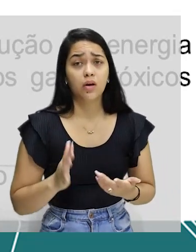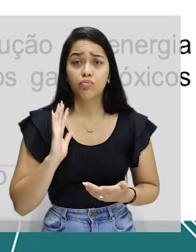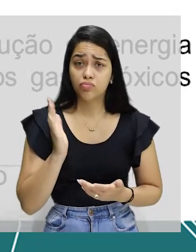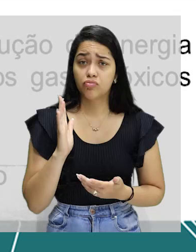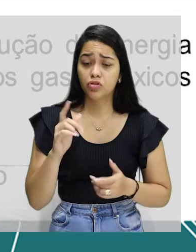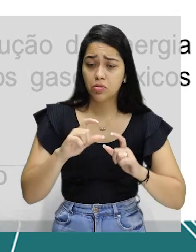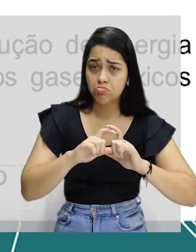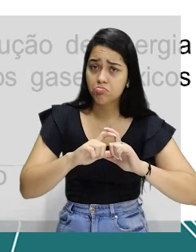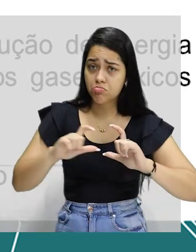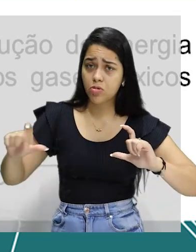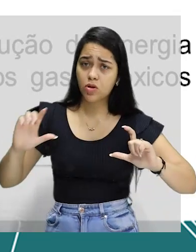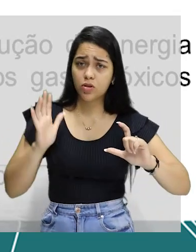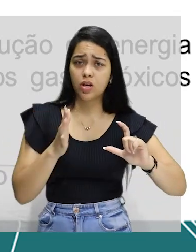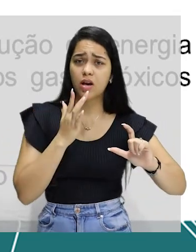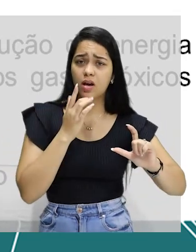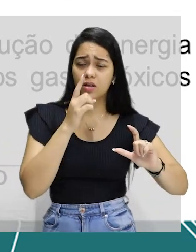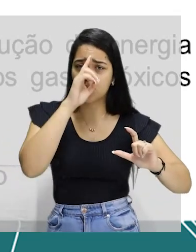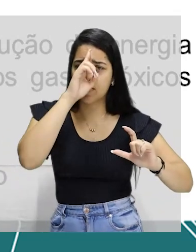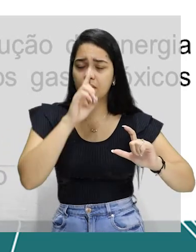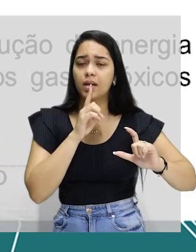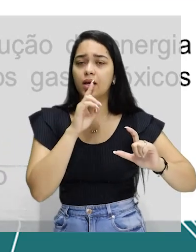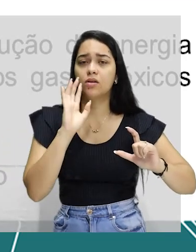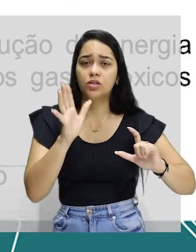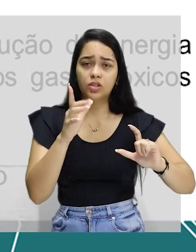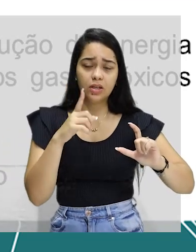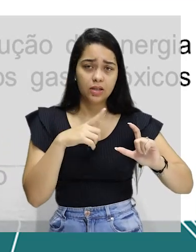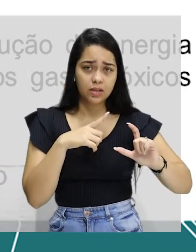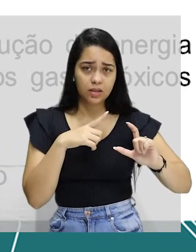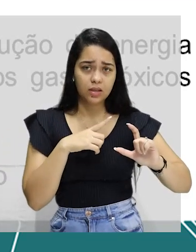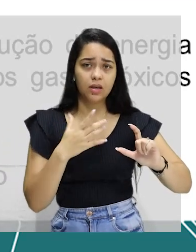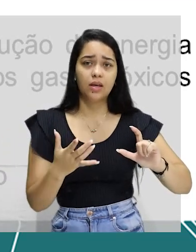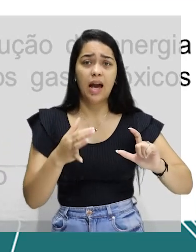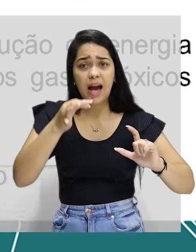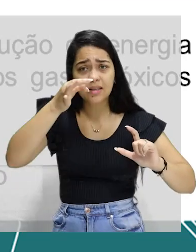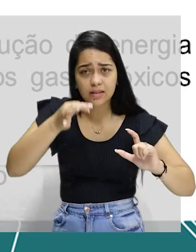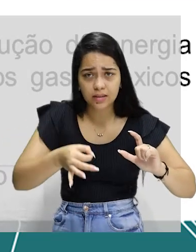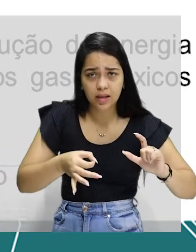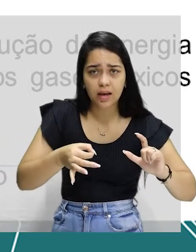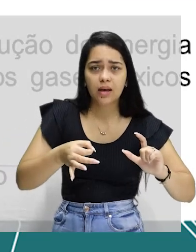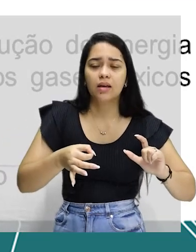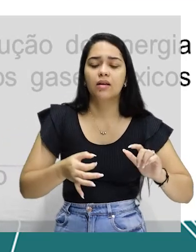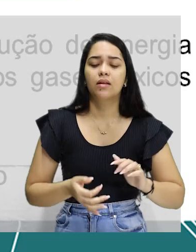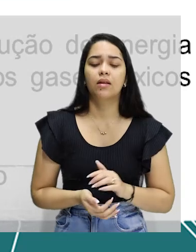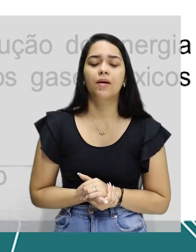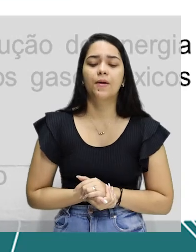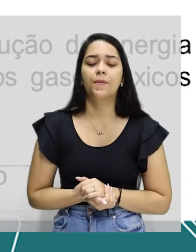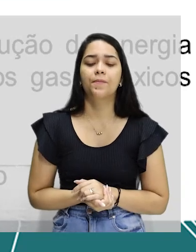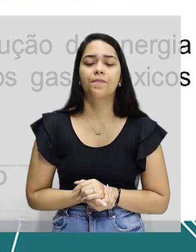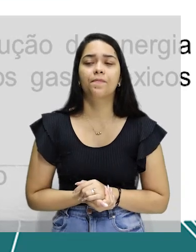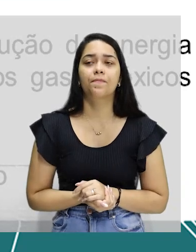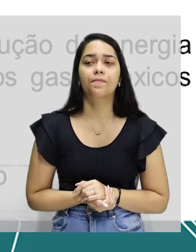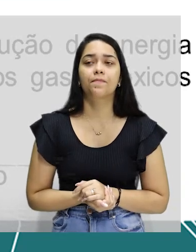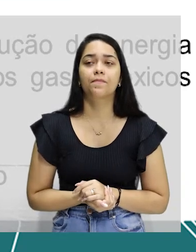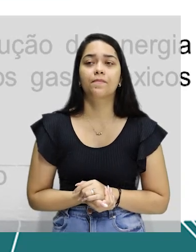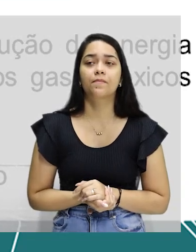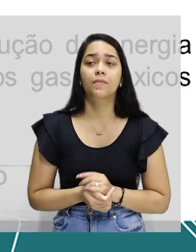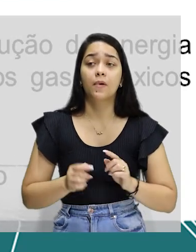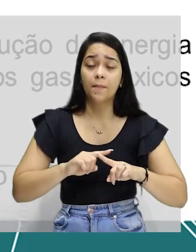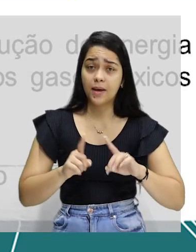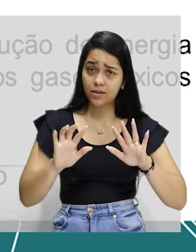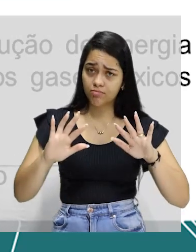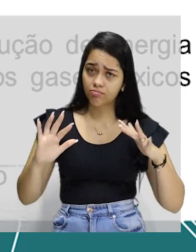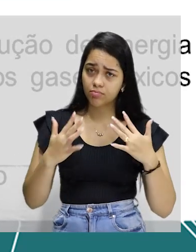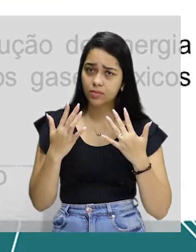já destacamos aquela alternativa que consideramos certa, correta, certo? Mas olha